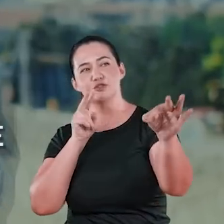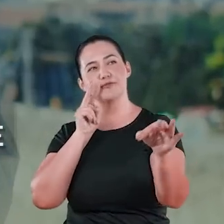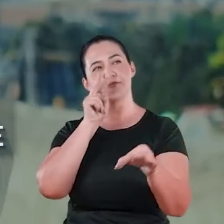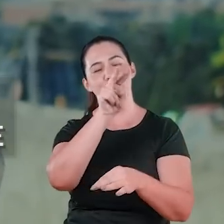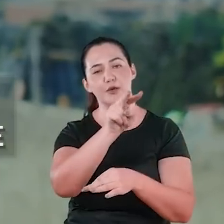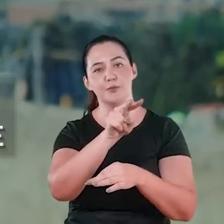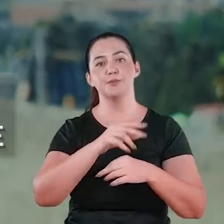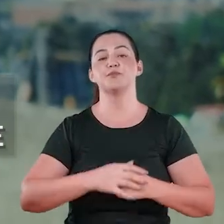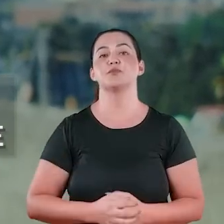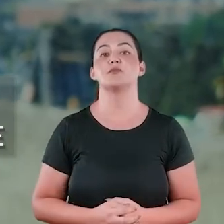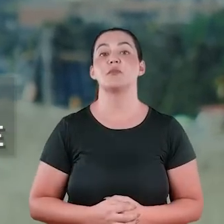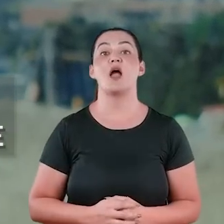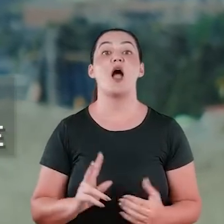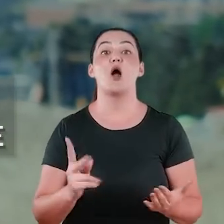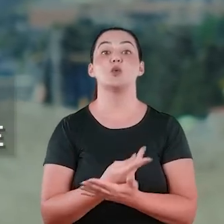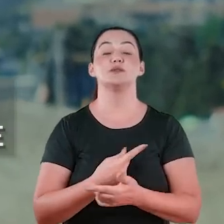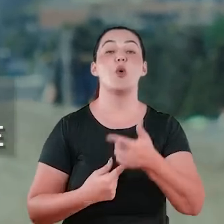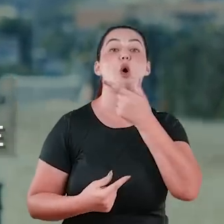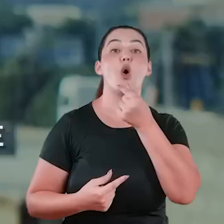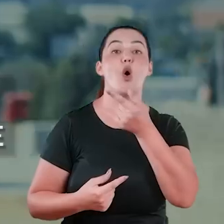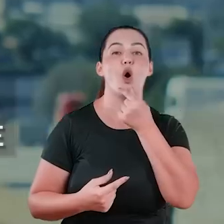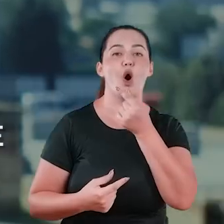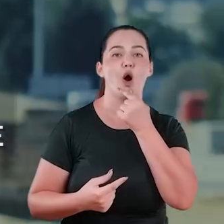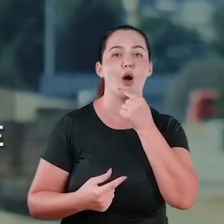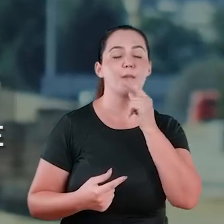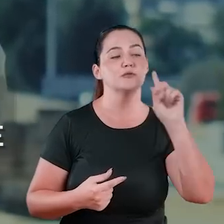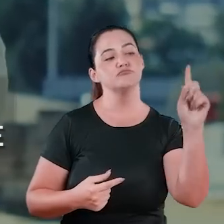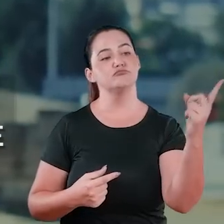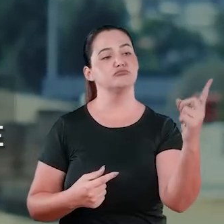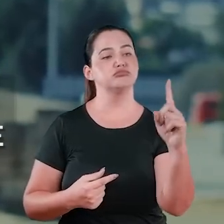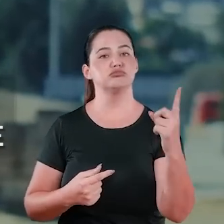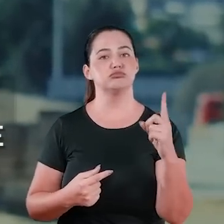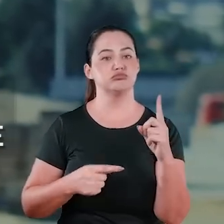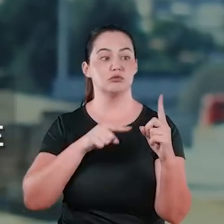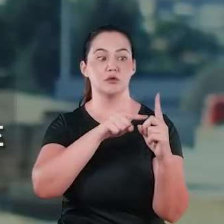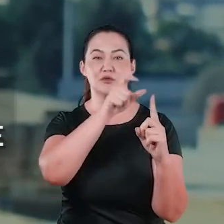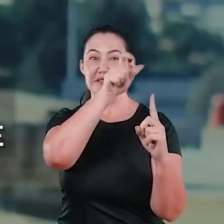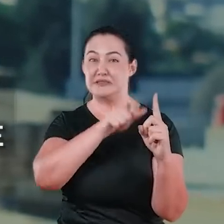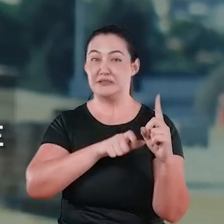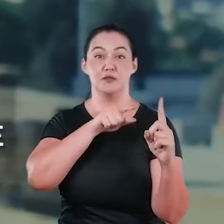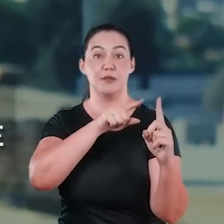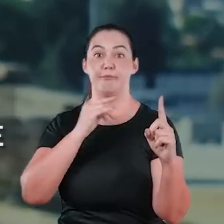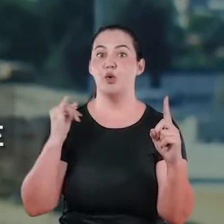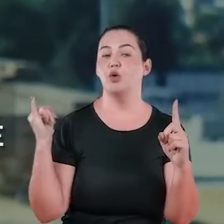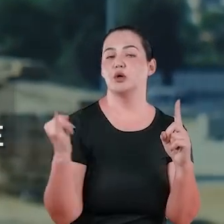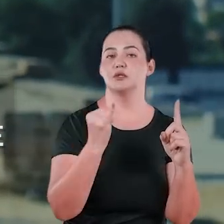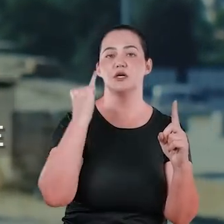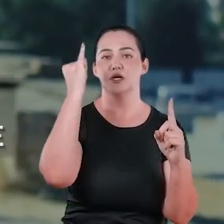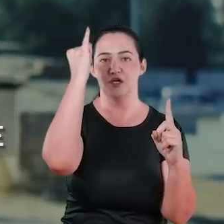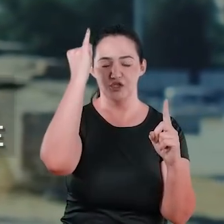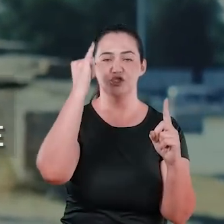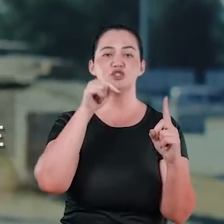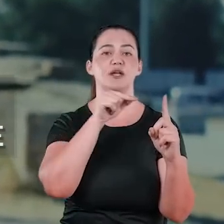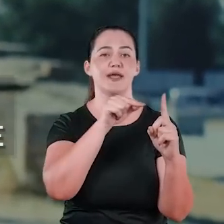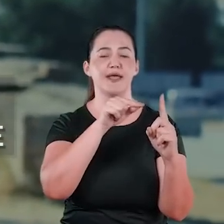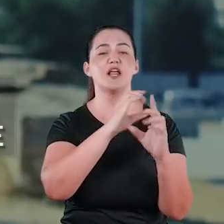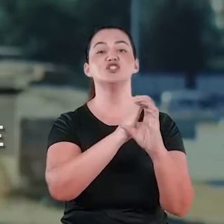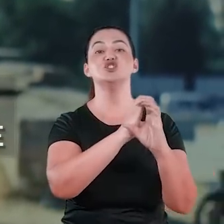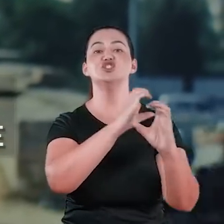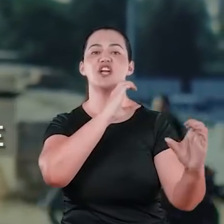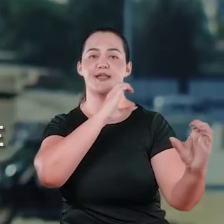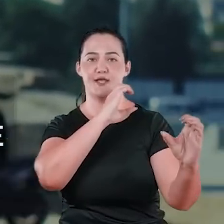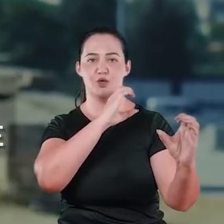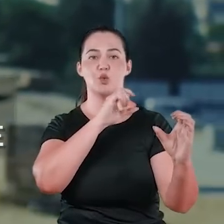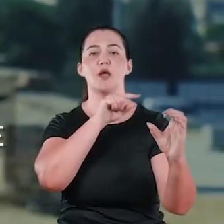Nesse momento, aparece uma figura que será a chave em tudo o que vai acontecer. Eu estou falando de um engenheiro